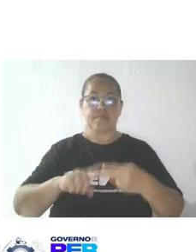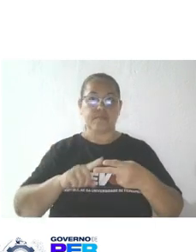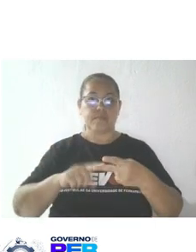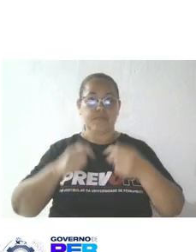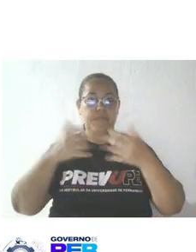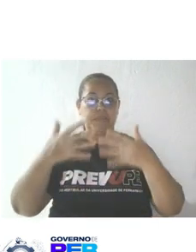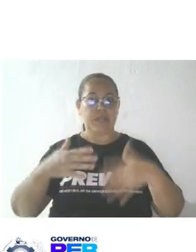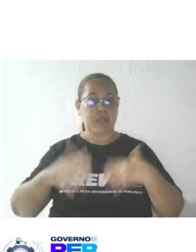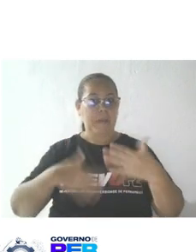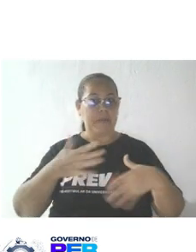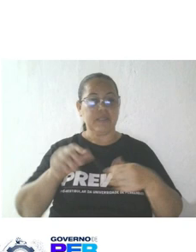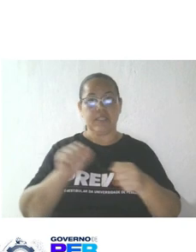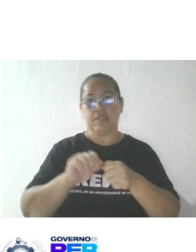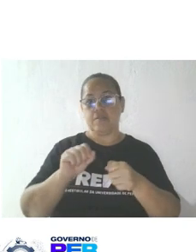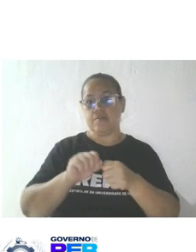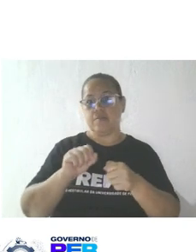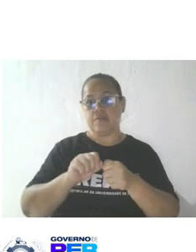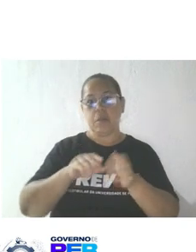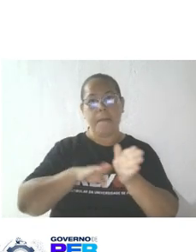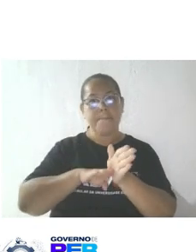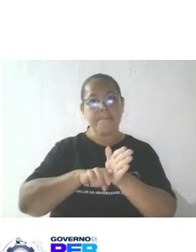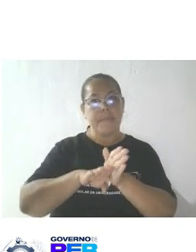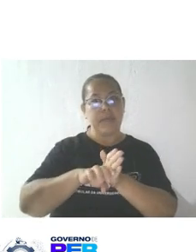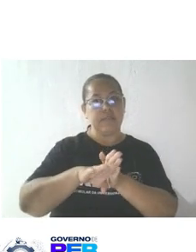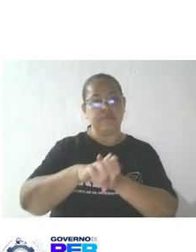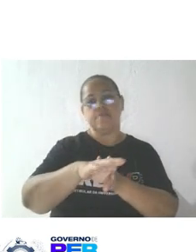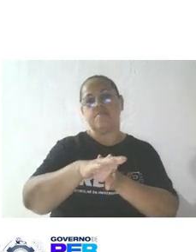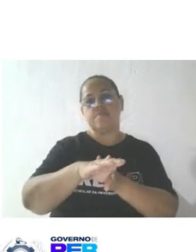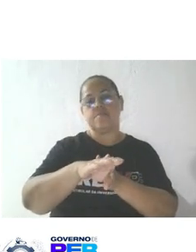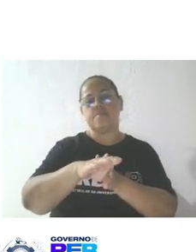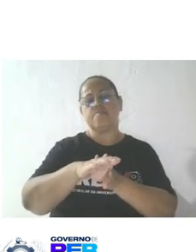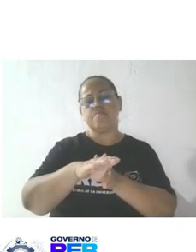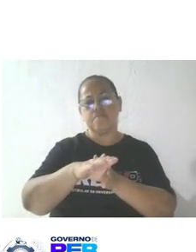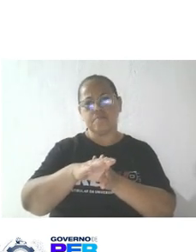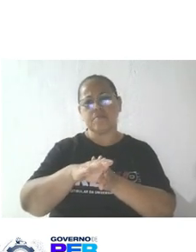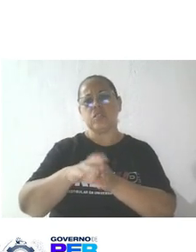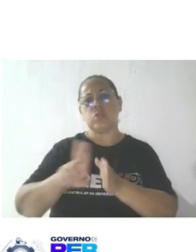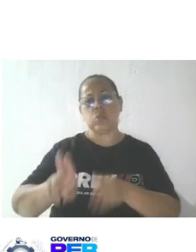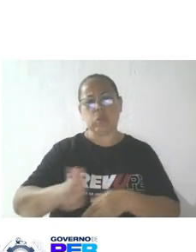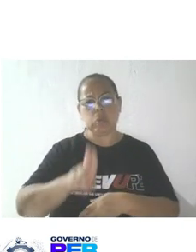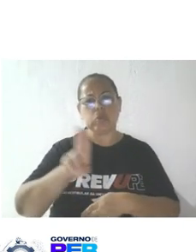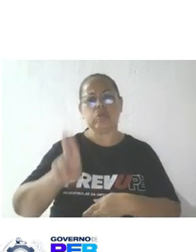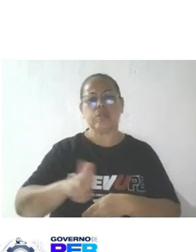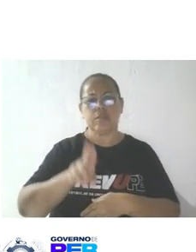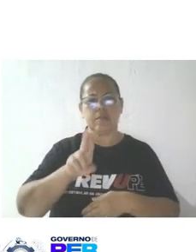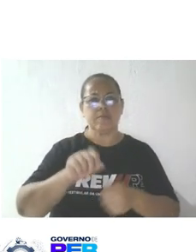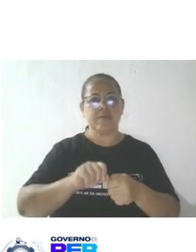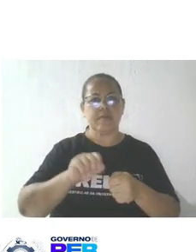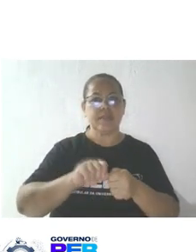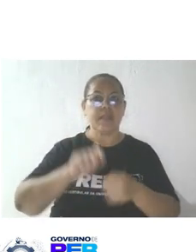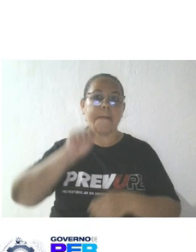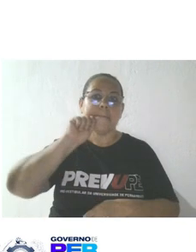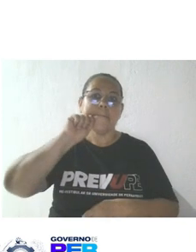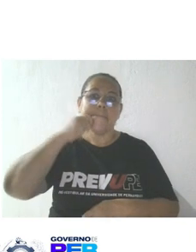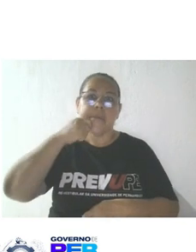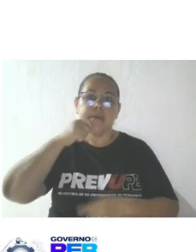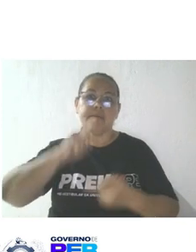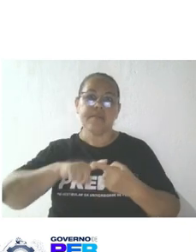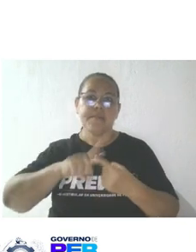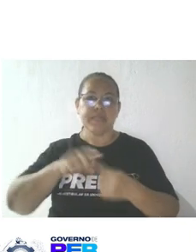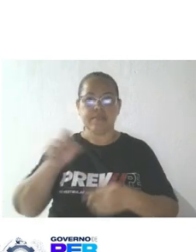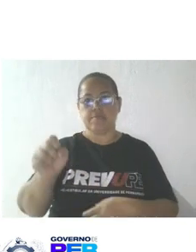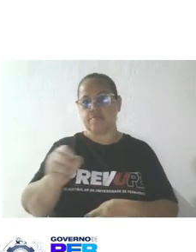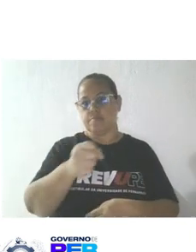assim, processo realizado por bactérias bastante usadas na produção de pão e de cerveja.